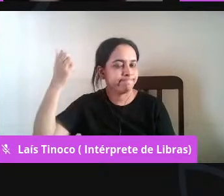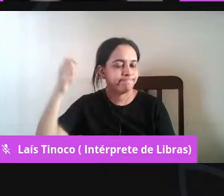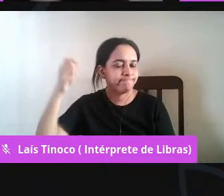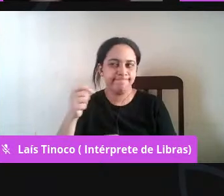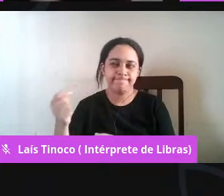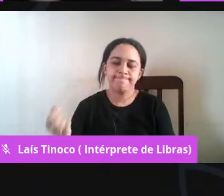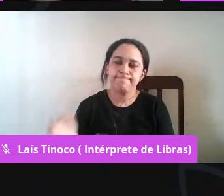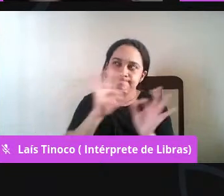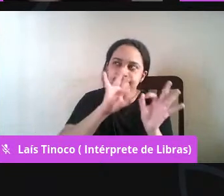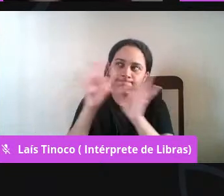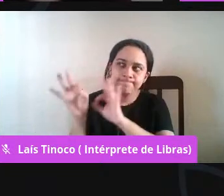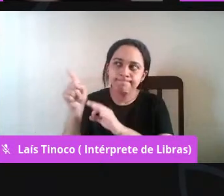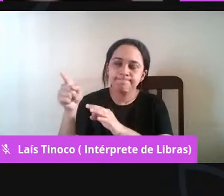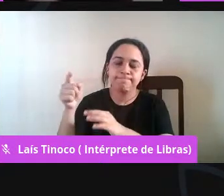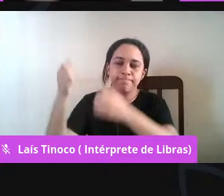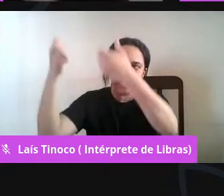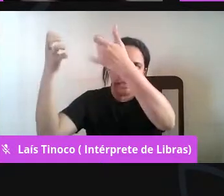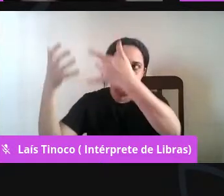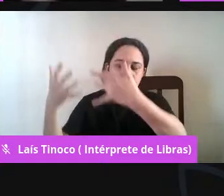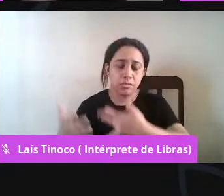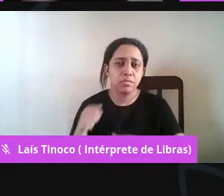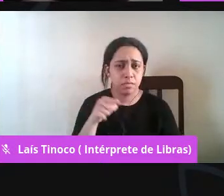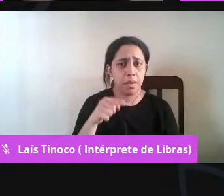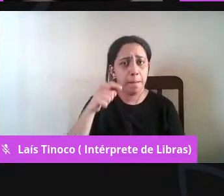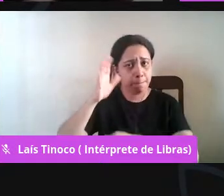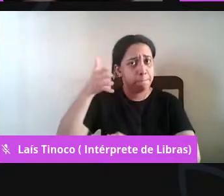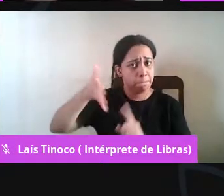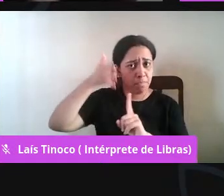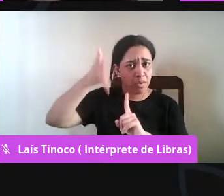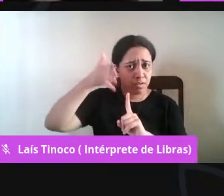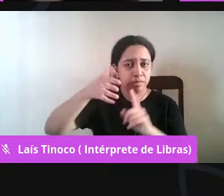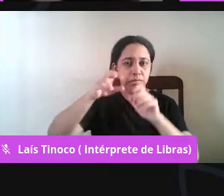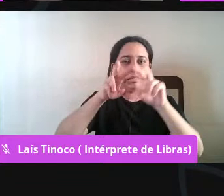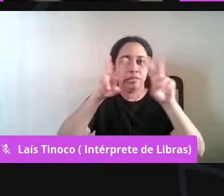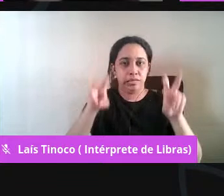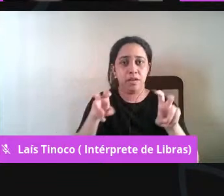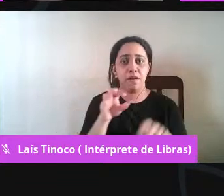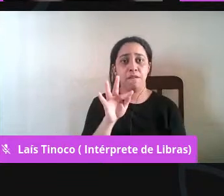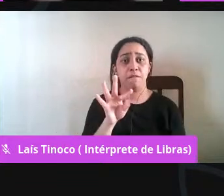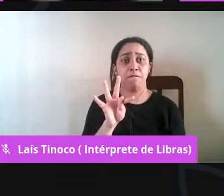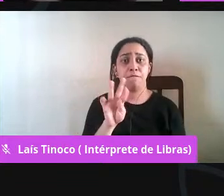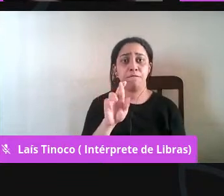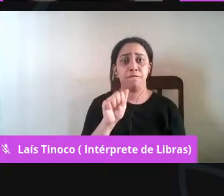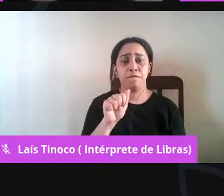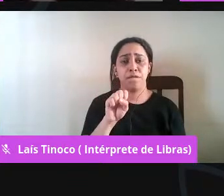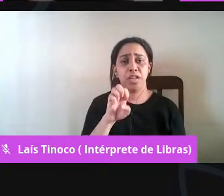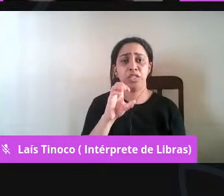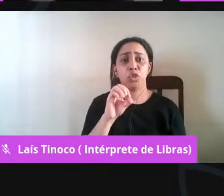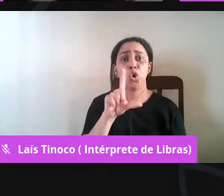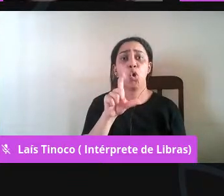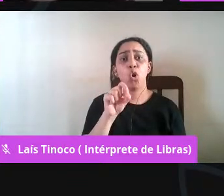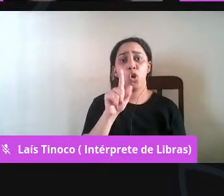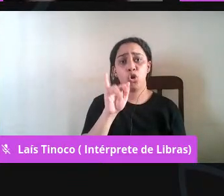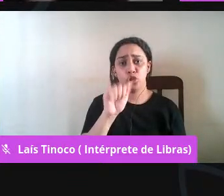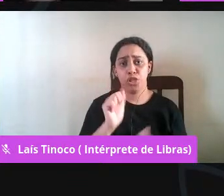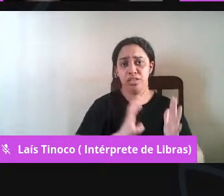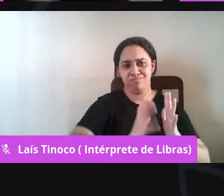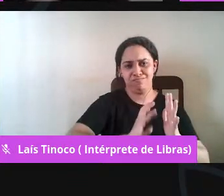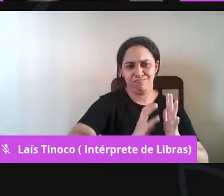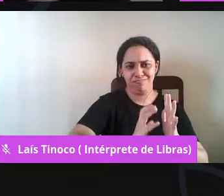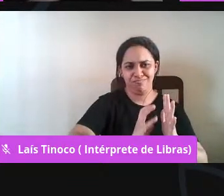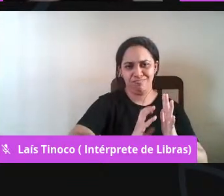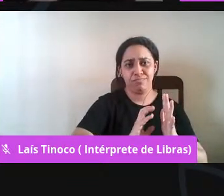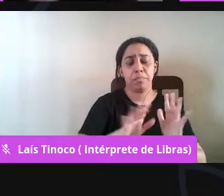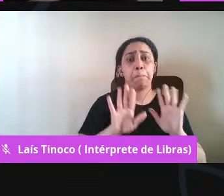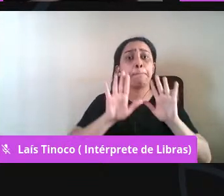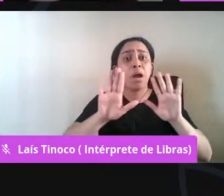Nessa palestra, a senhora falou, né, falou de fraseologia por meio de dados, né, recolhidos de obras